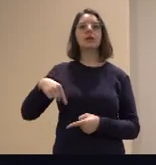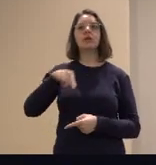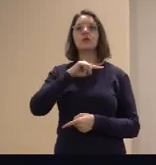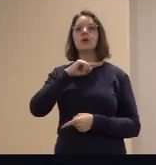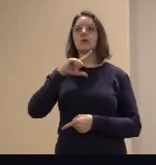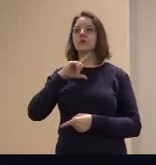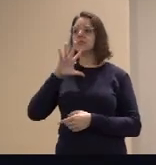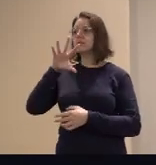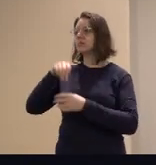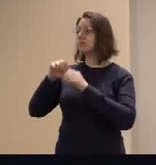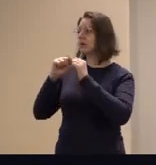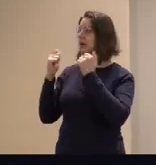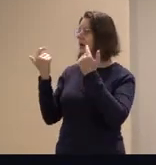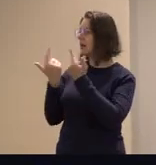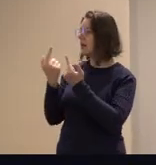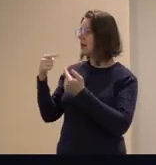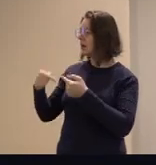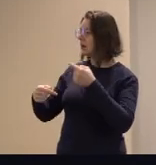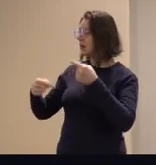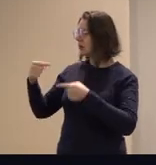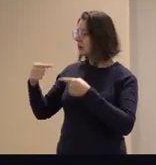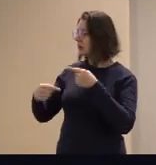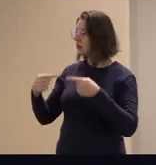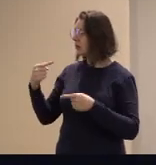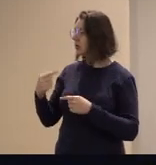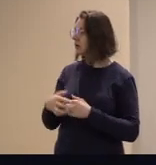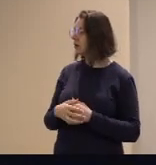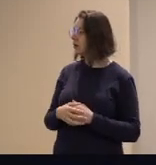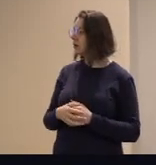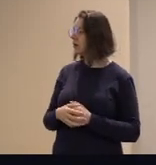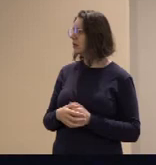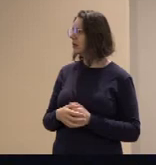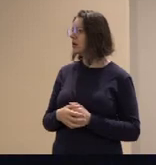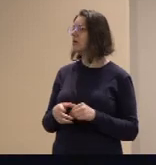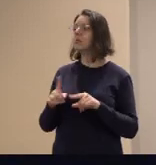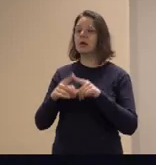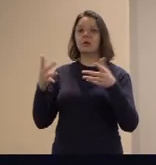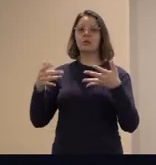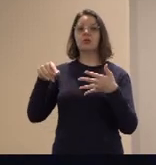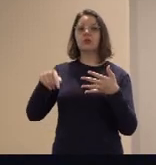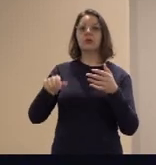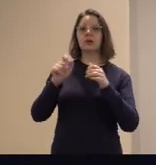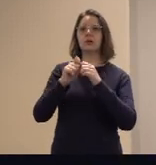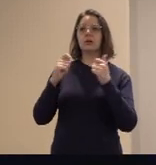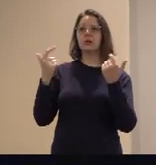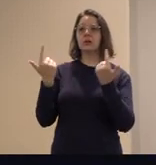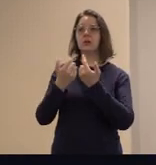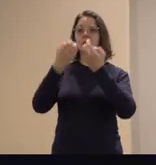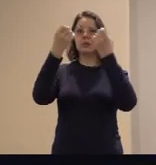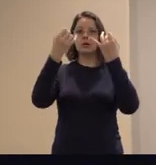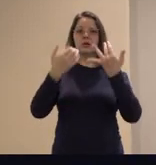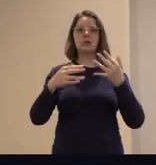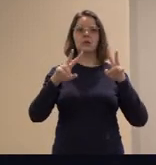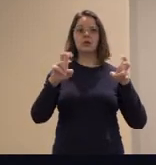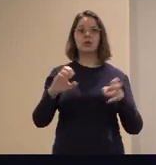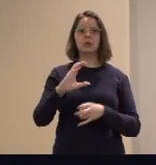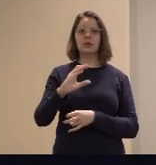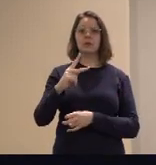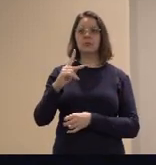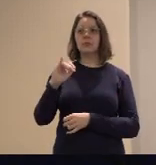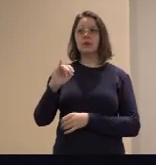onde atualmente se fala, e eu vou até quebrar um pouquinho aqui, me perdoem, mas atualmente se fala de uma CPI de cunho